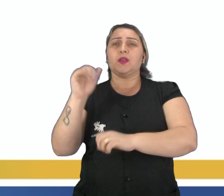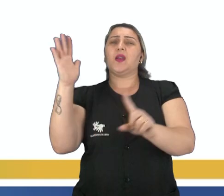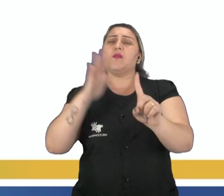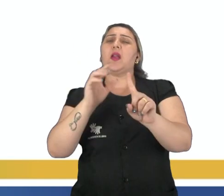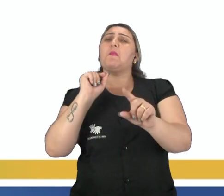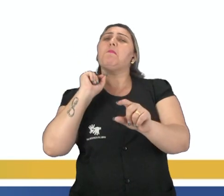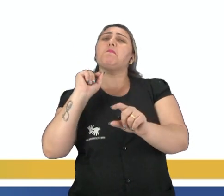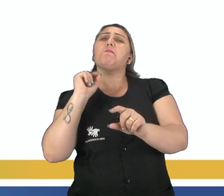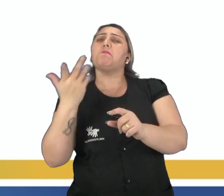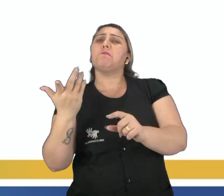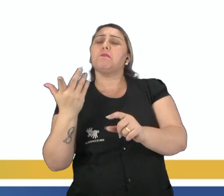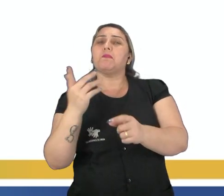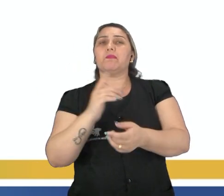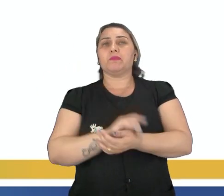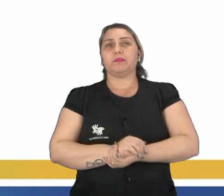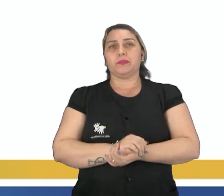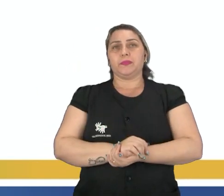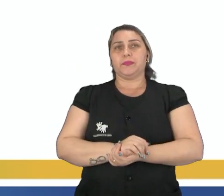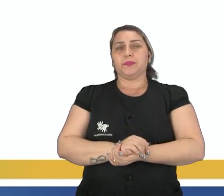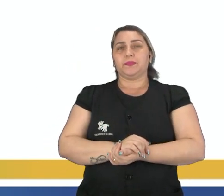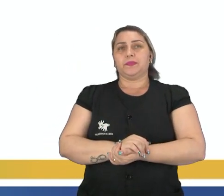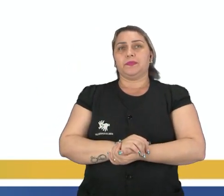pelo quê?